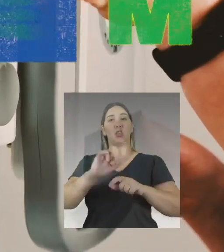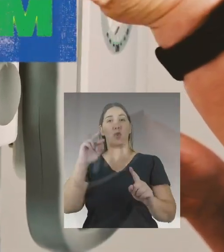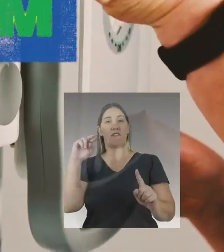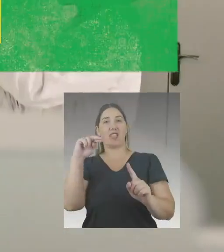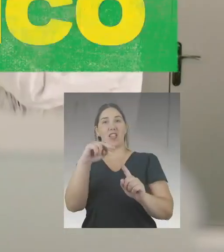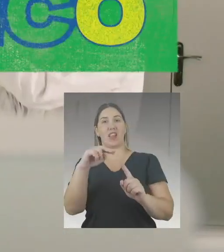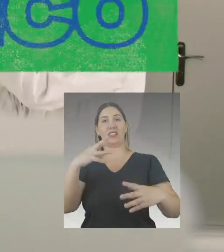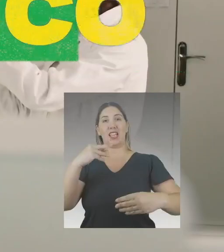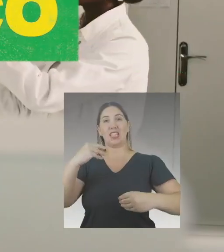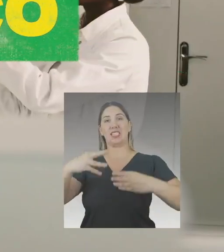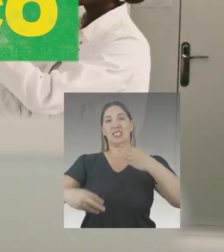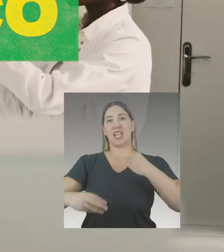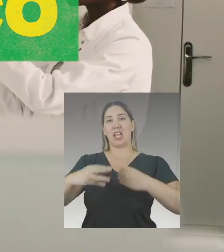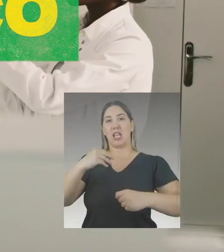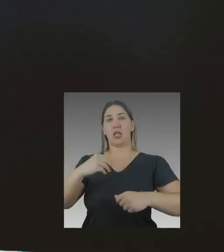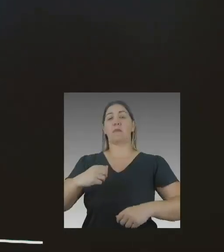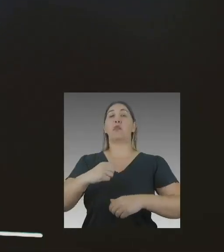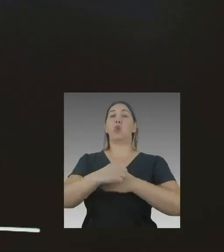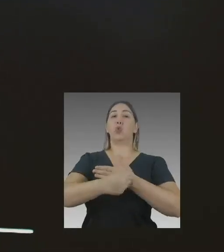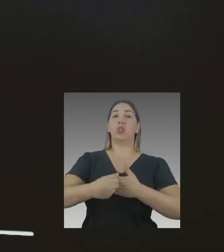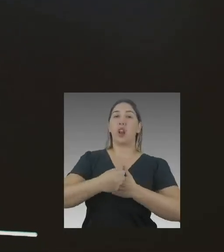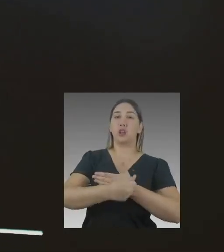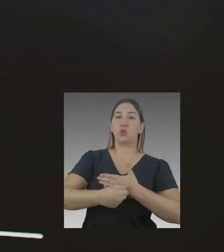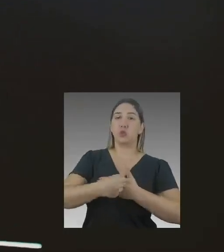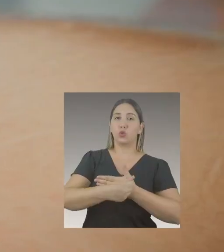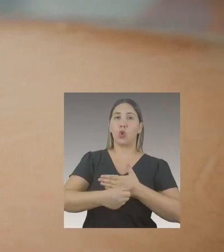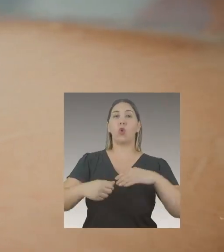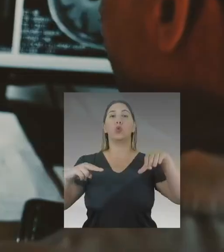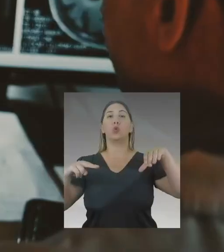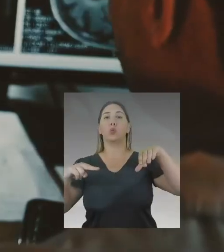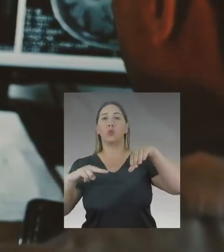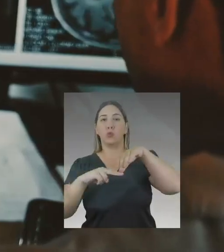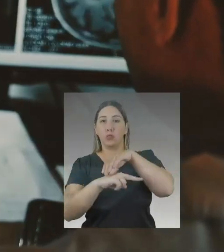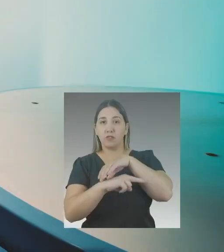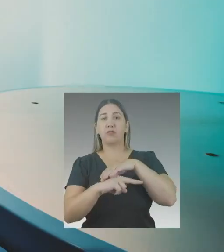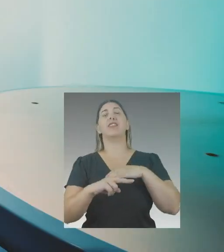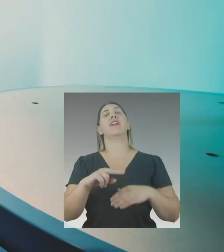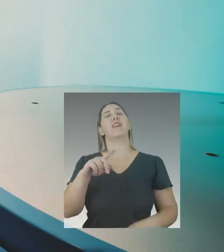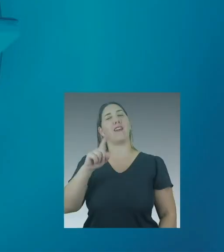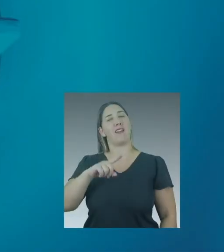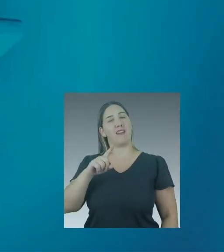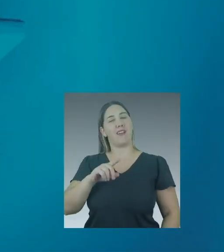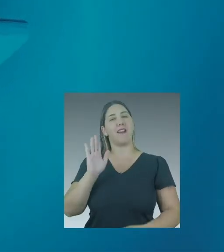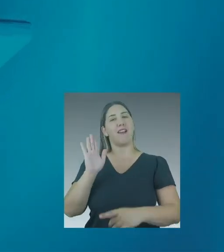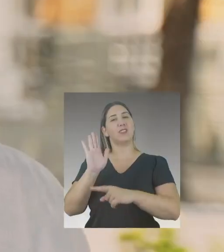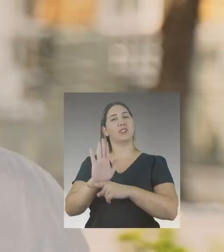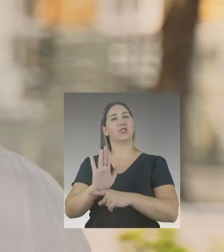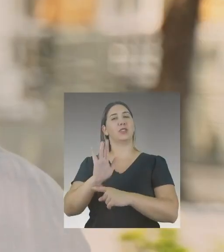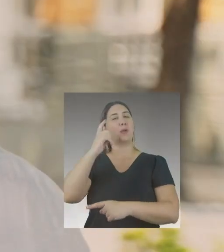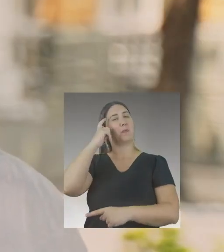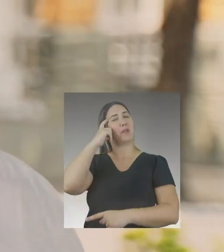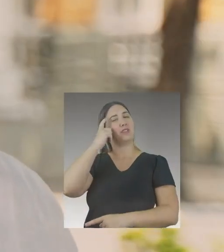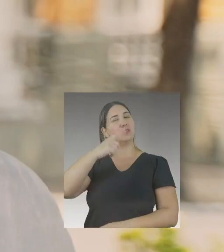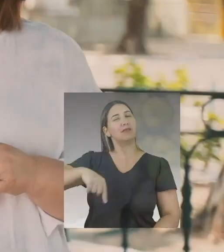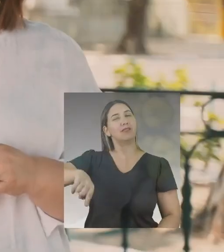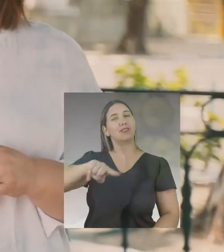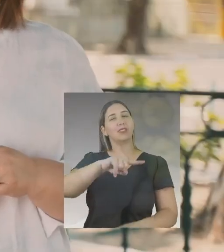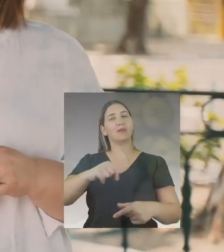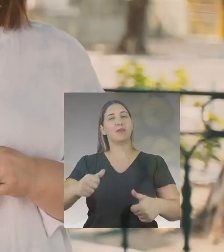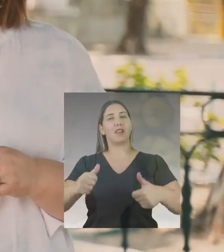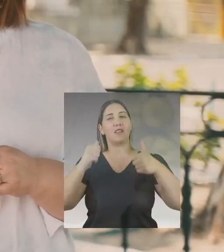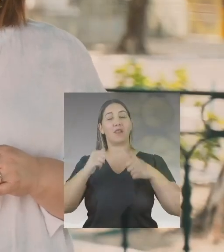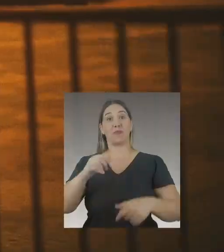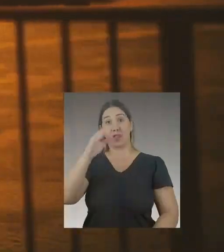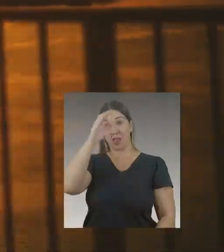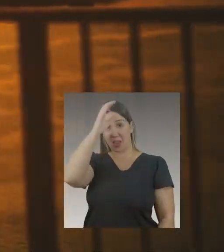centro de referência em diagnóstico por imagens com serviços de ultrassom, tomografia e ressonância. Isso sim é pensar nas